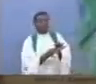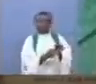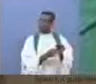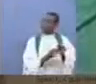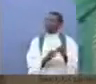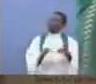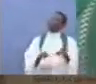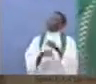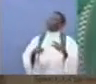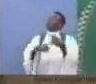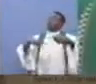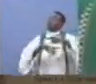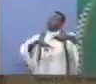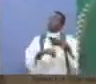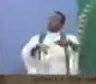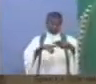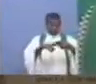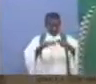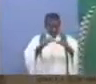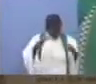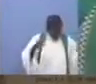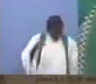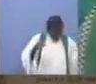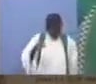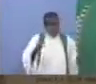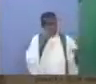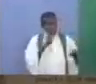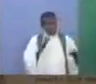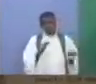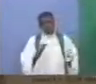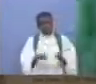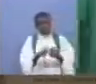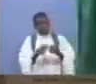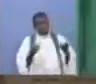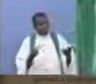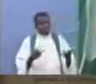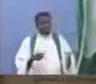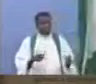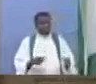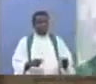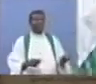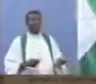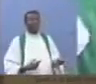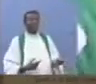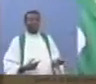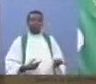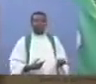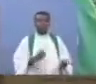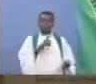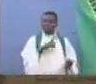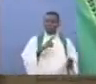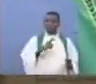Desde a arte mais simples, a pintura. Que coisa fantástica, os artistas que sabem pintar.